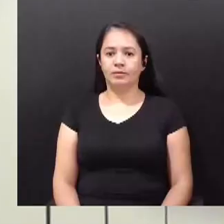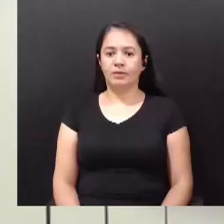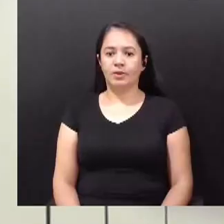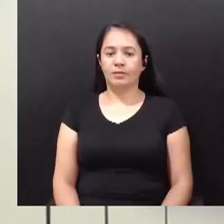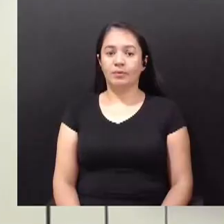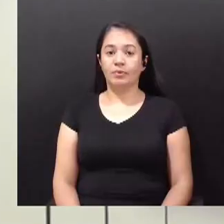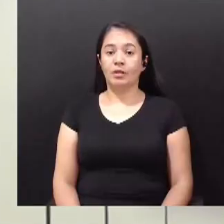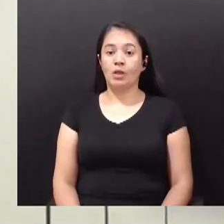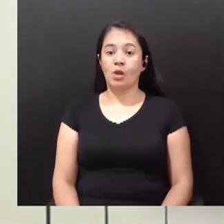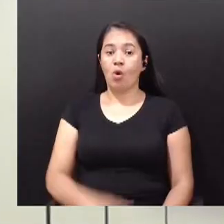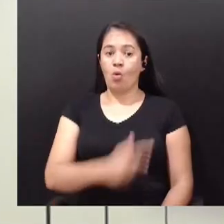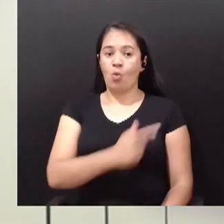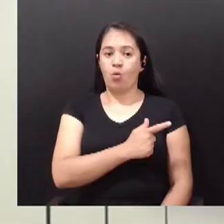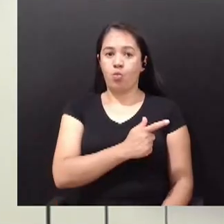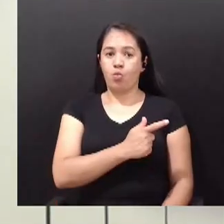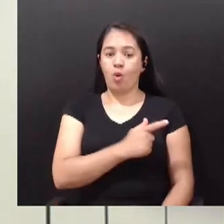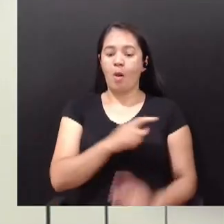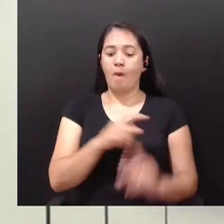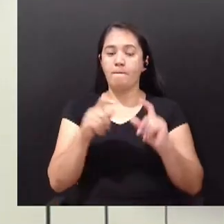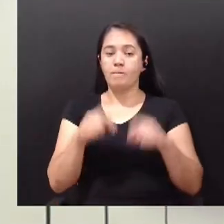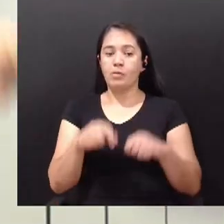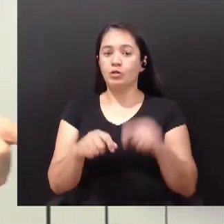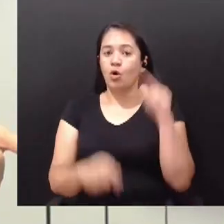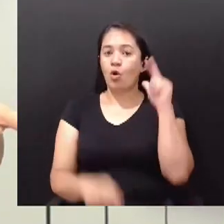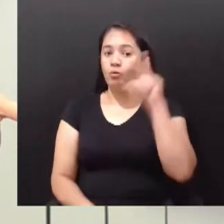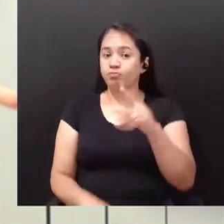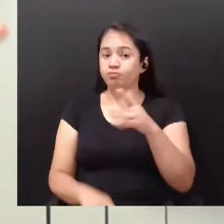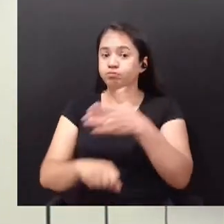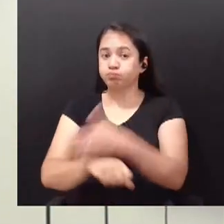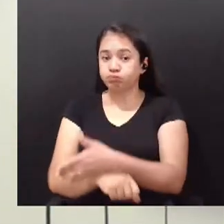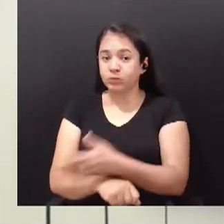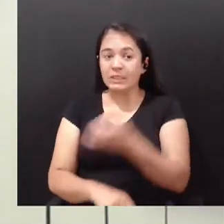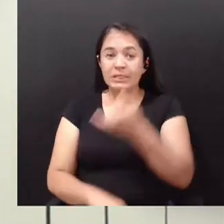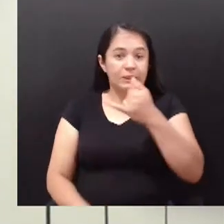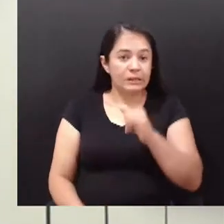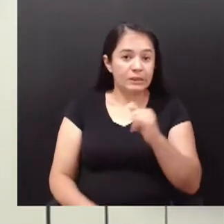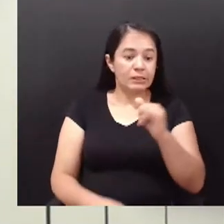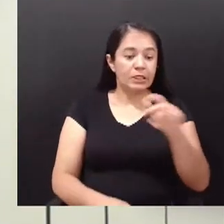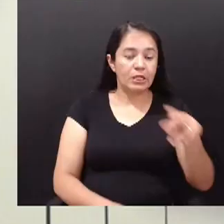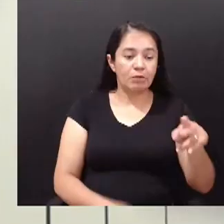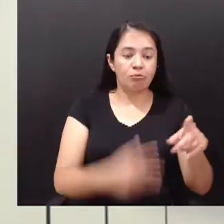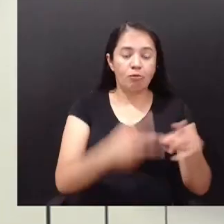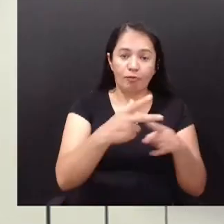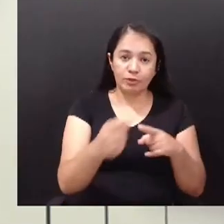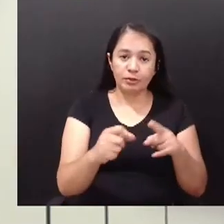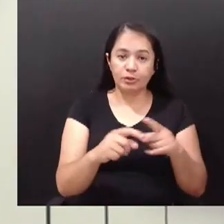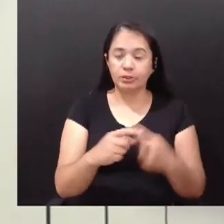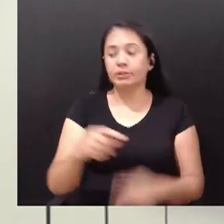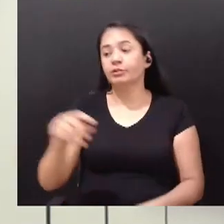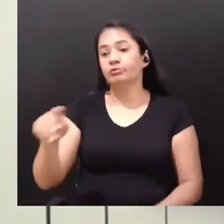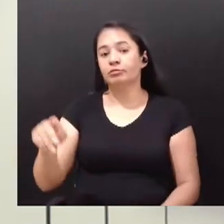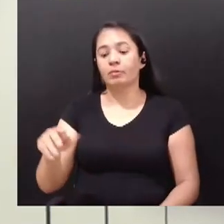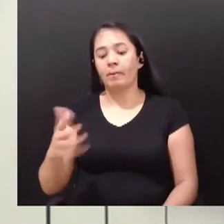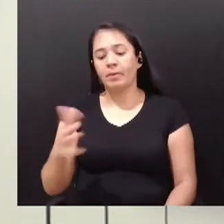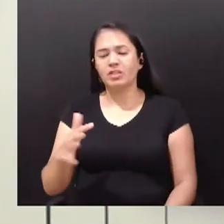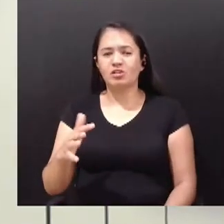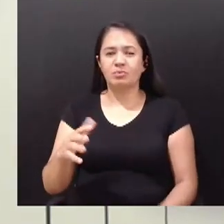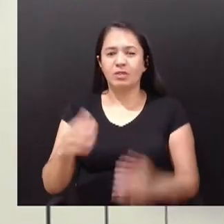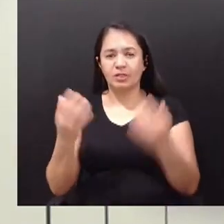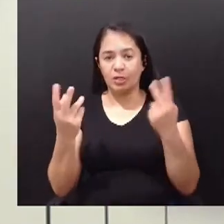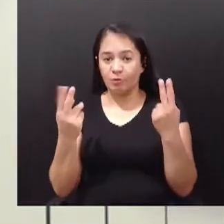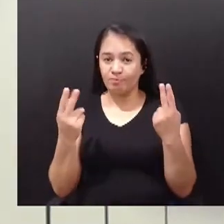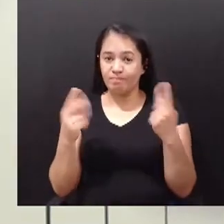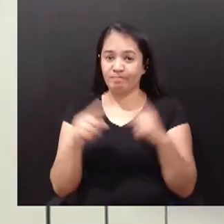Guarani poderia ter conquistado o acesso se vencesse o Náutico e o Brusque pelo menos empatasse com a Ponte, mas